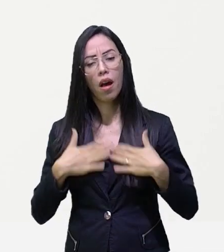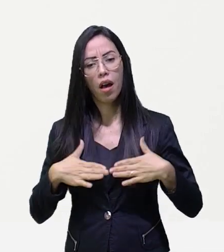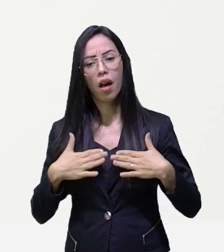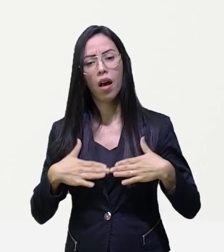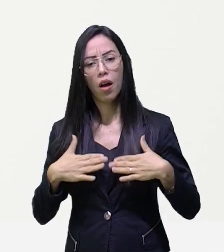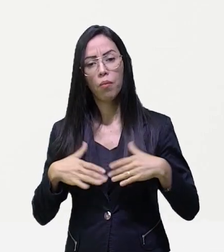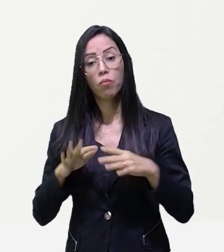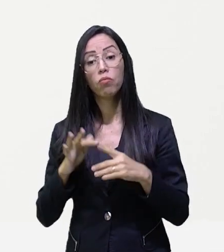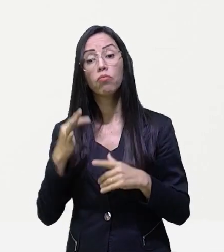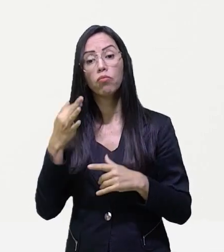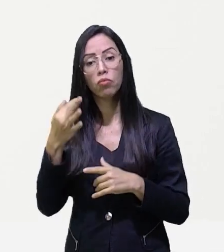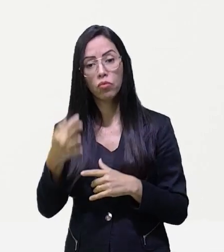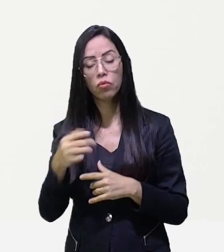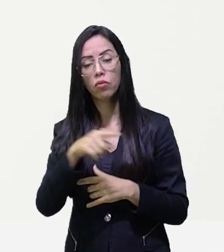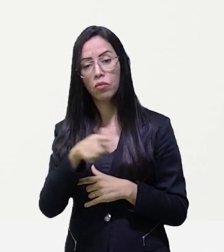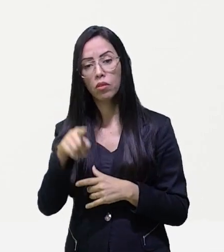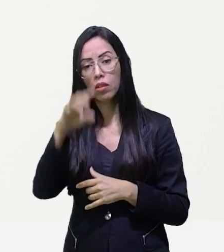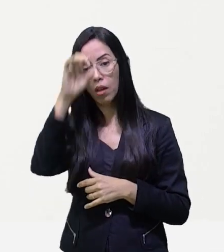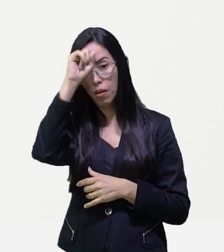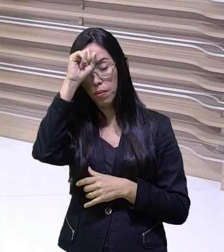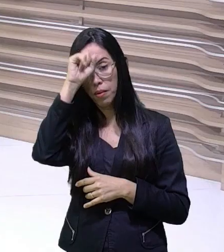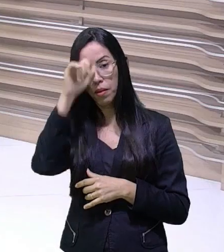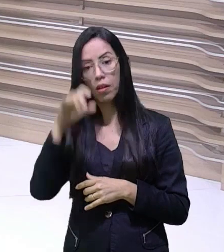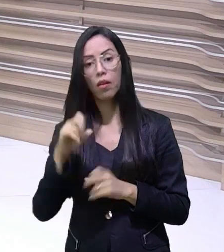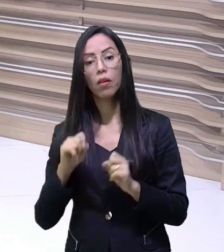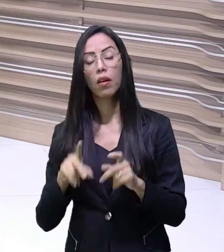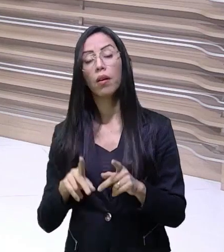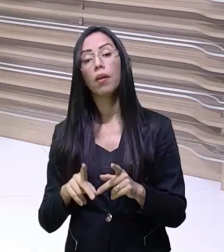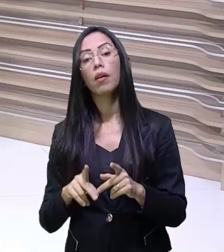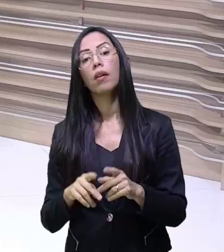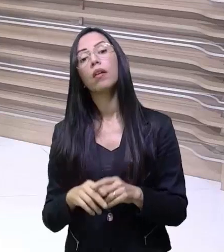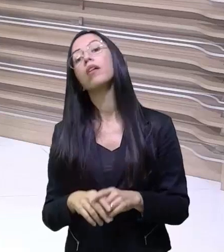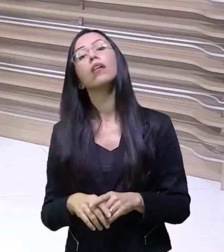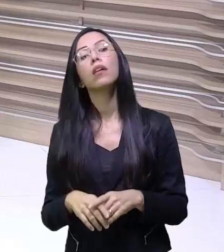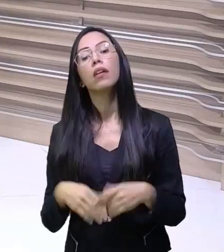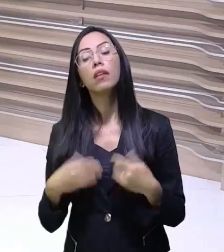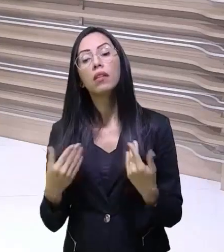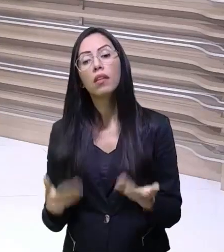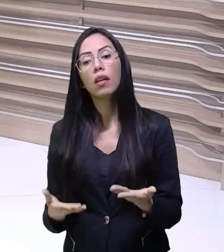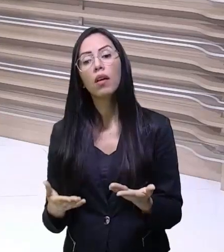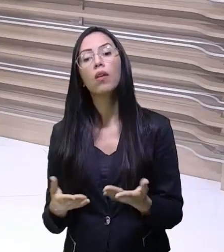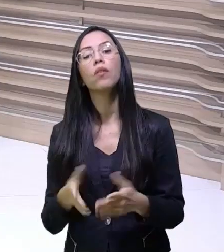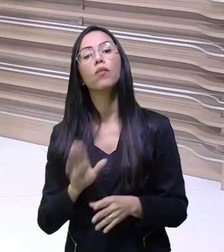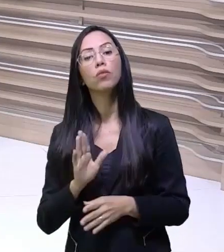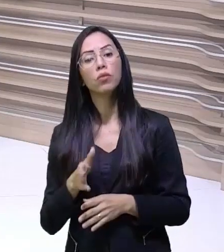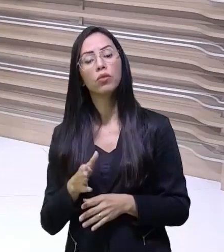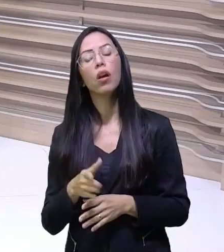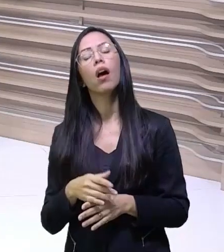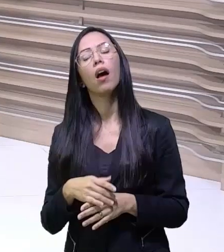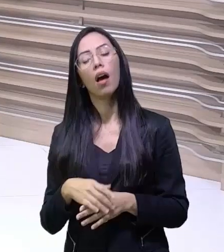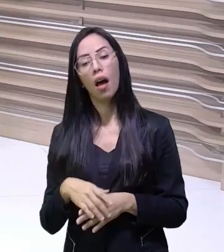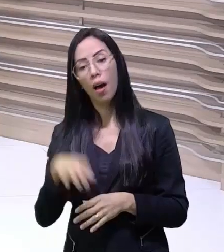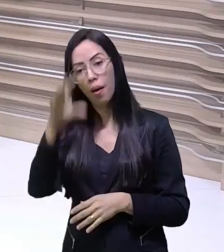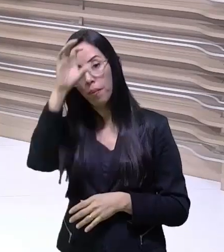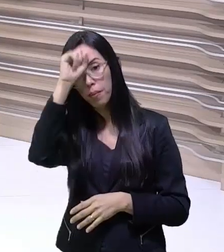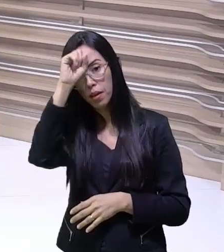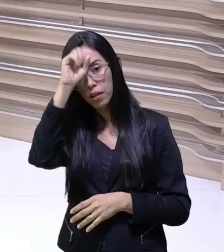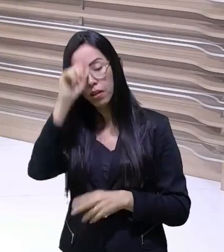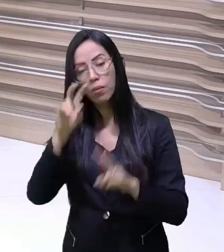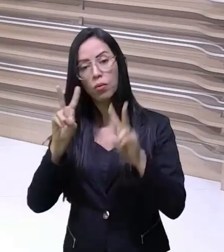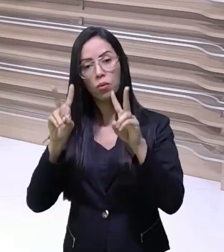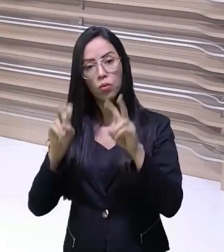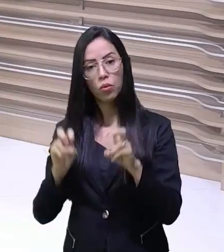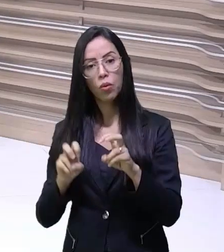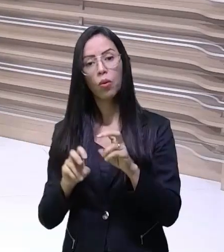frente. Mas anteriormente nós também já trabalhamos essa questão do texto, né, do artigo científico. Ali tem muitas